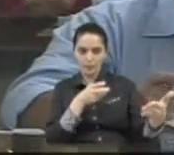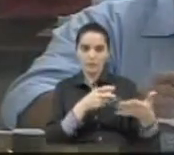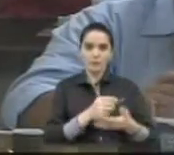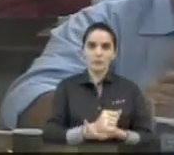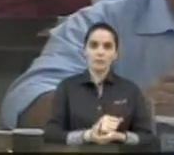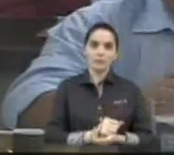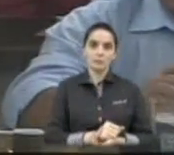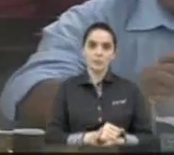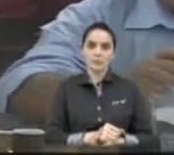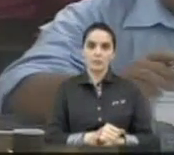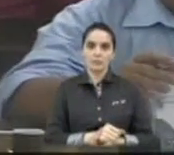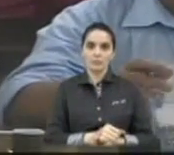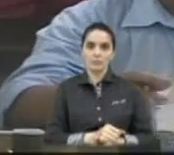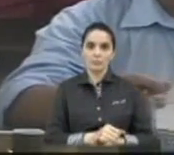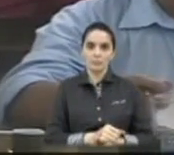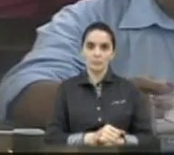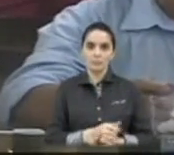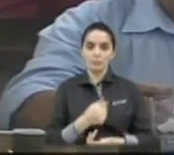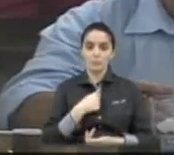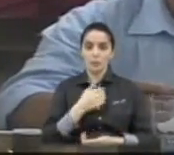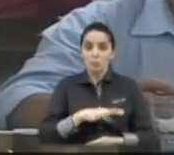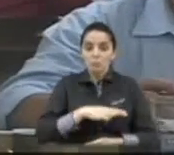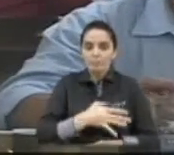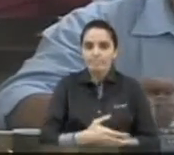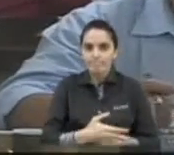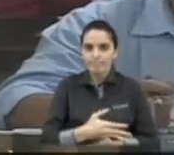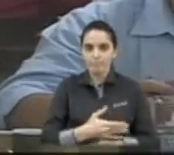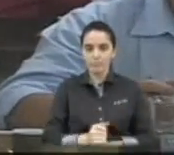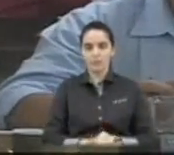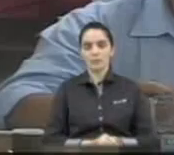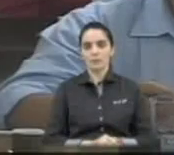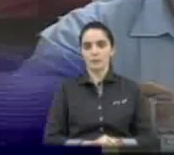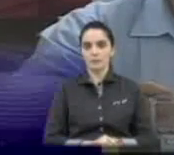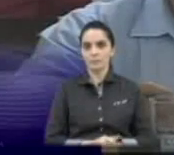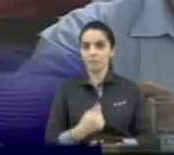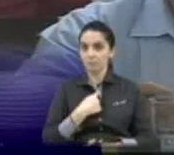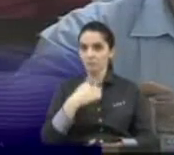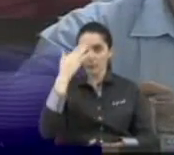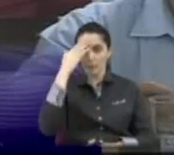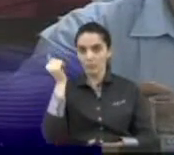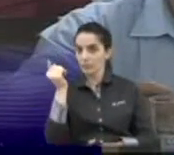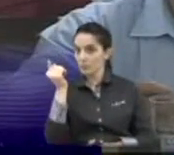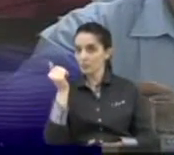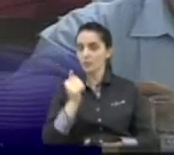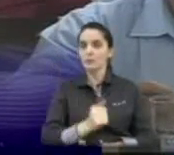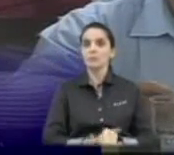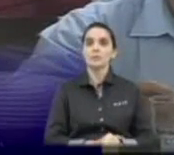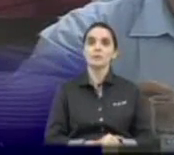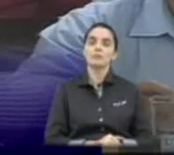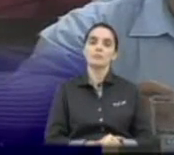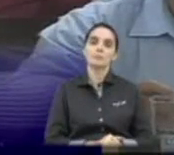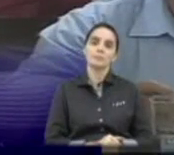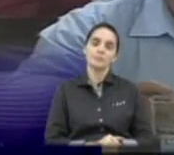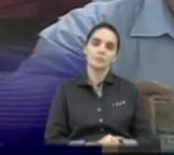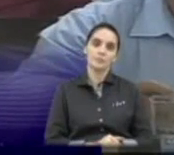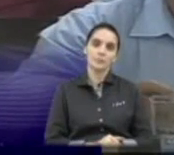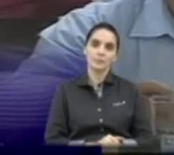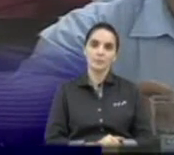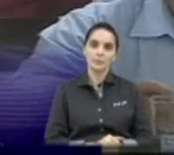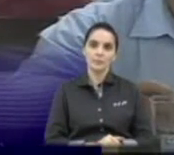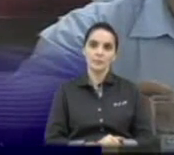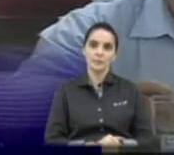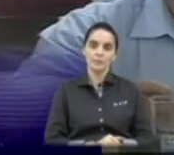eu confesso que me pegou de calça curta isso. Eu fiquei sabendo através, senhor presidente,